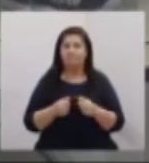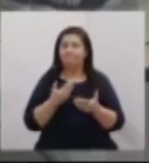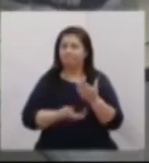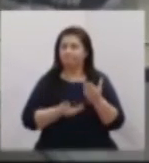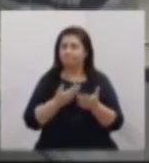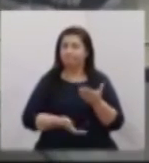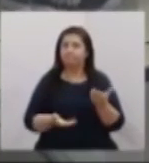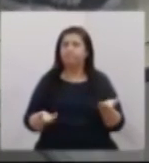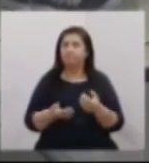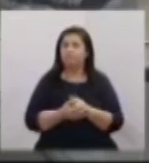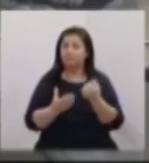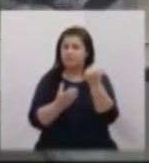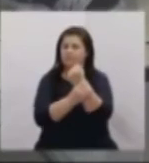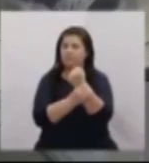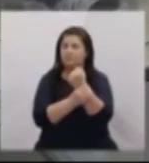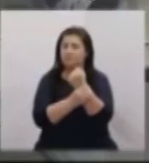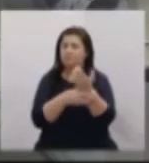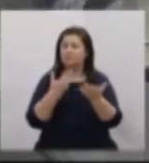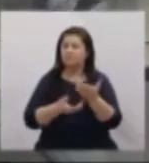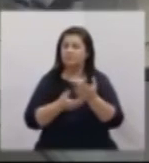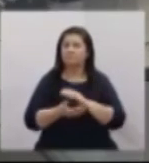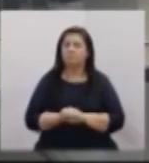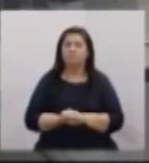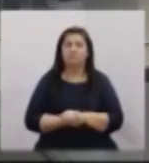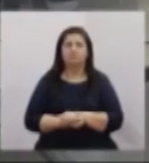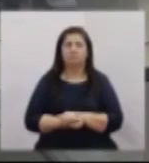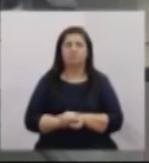tremendo para a segurança da nossa cidade. Então sou favorável.